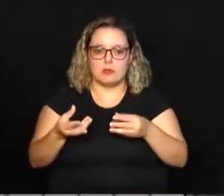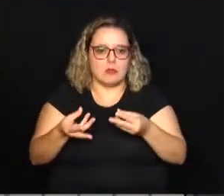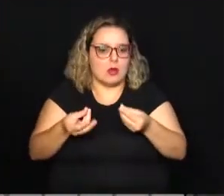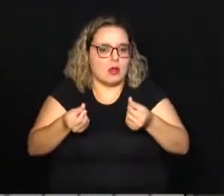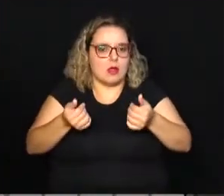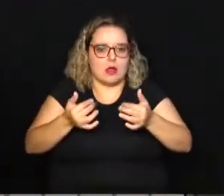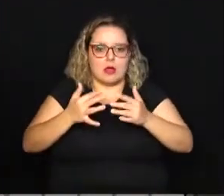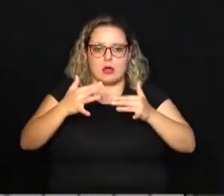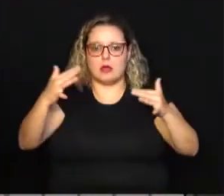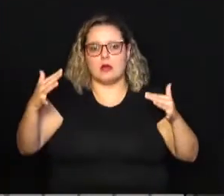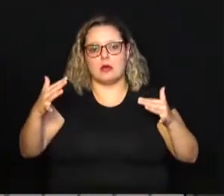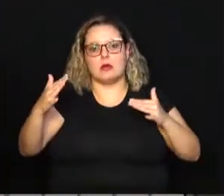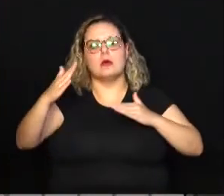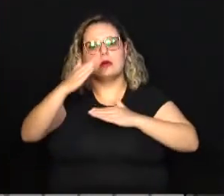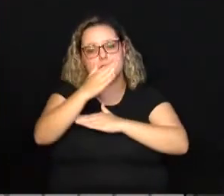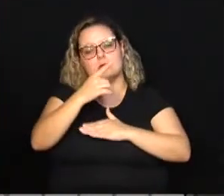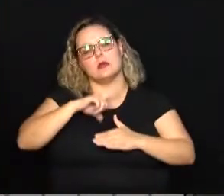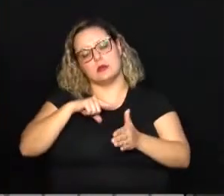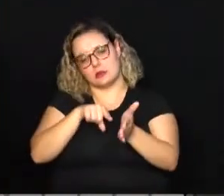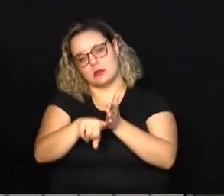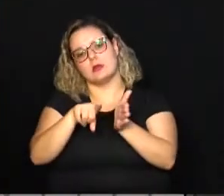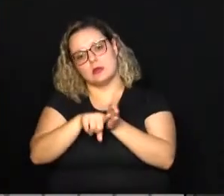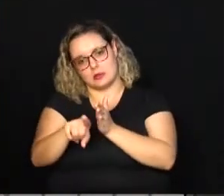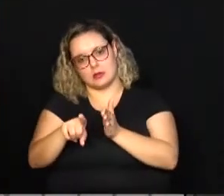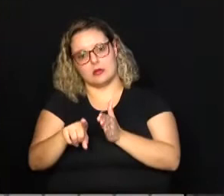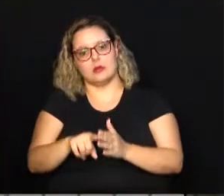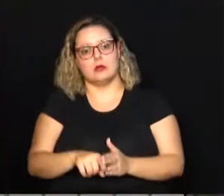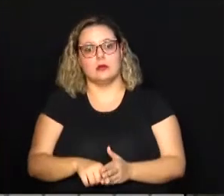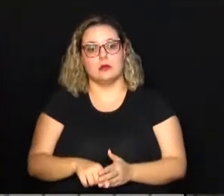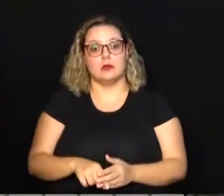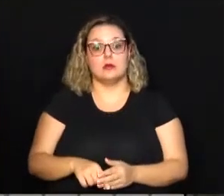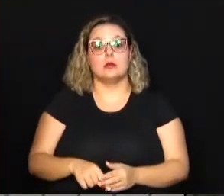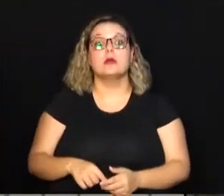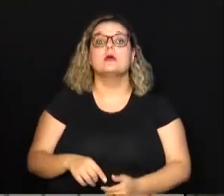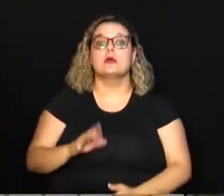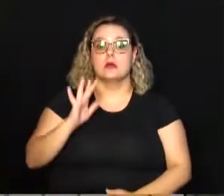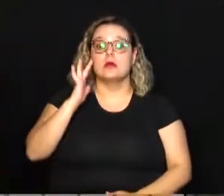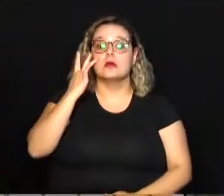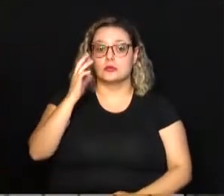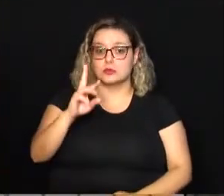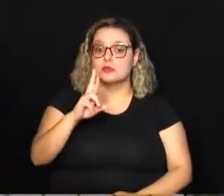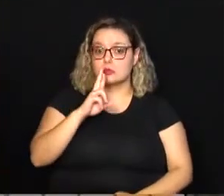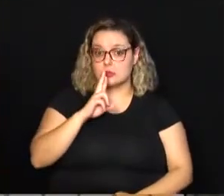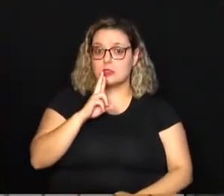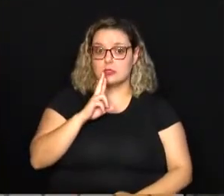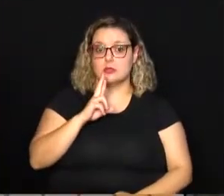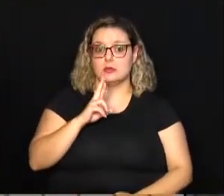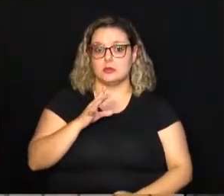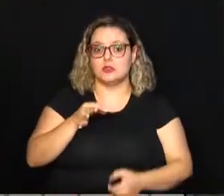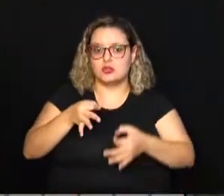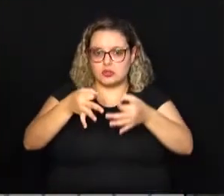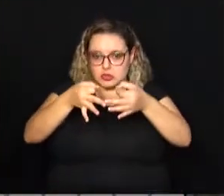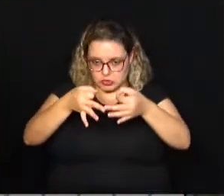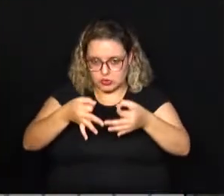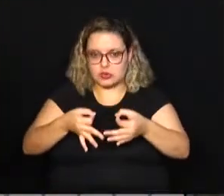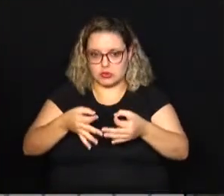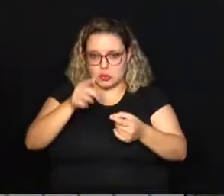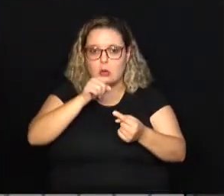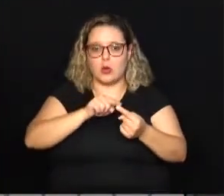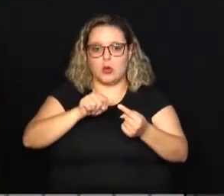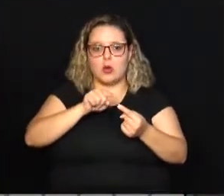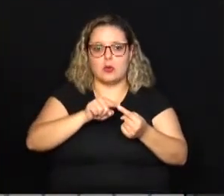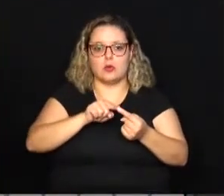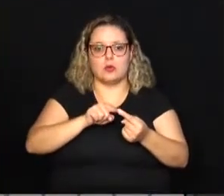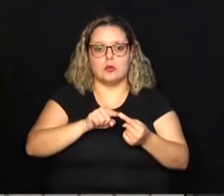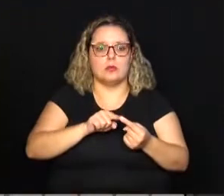alguns questionamentos, enfim, né, que são pertinentes. Eu acho que o senhor respondeu de forma bem objetiva, e